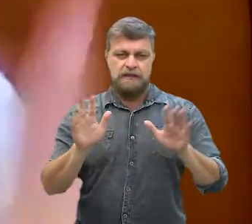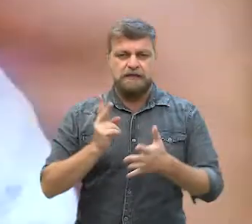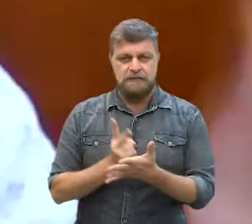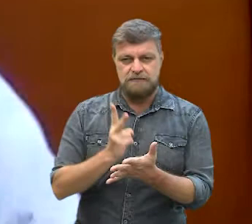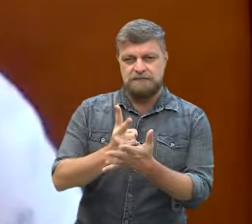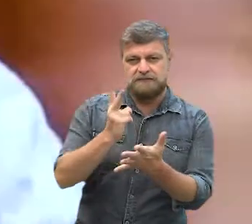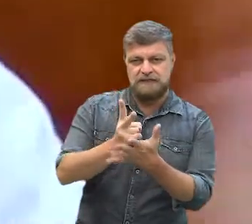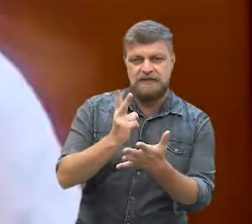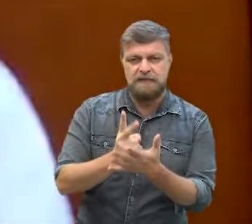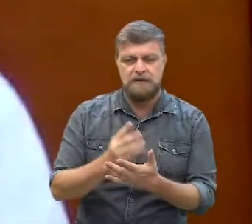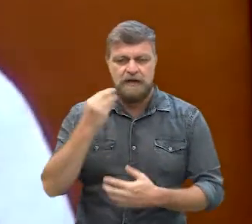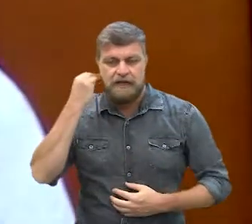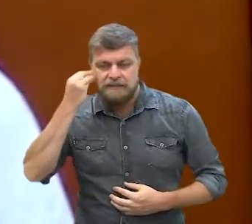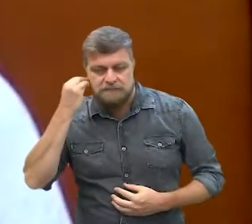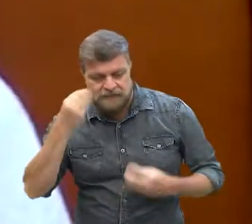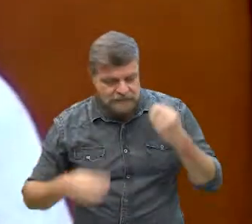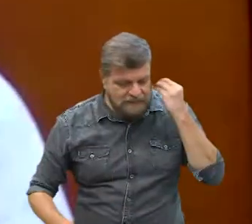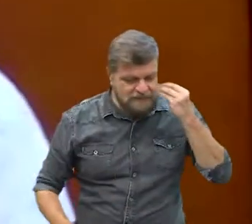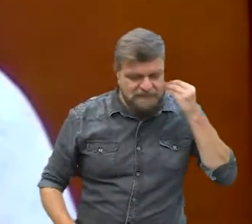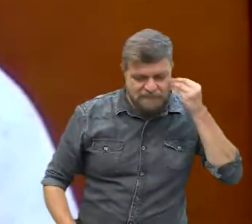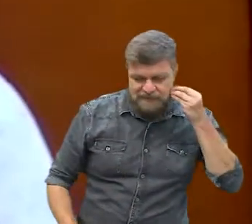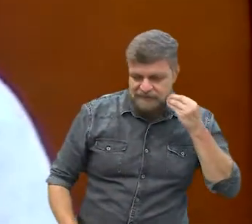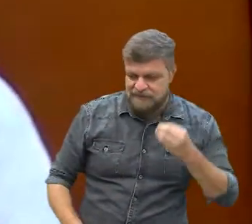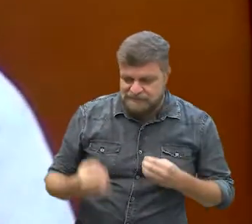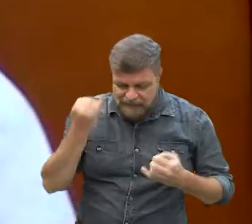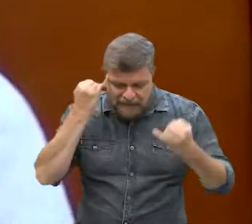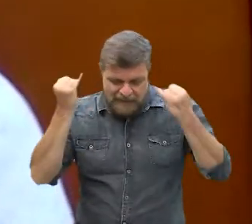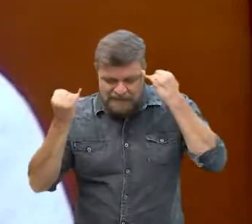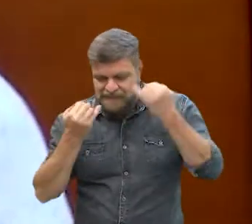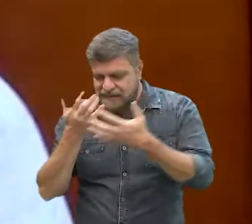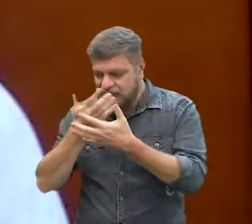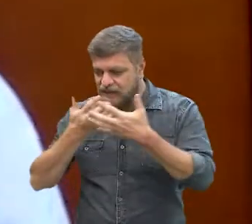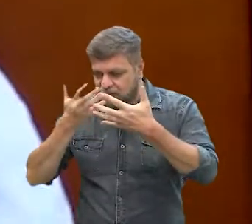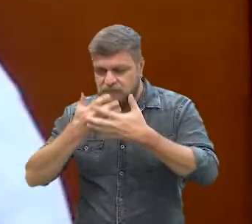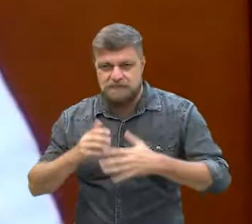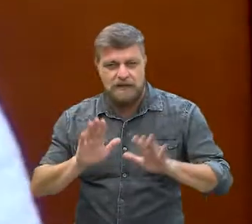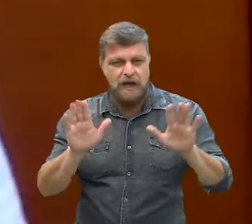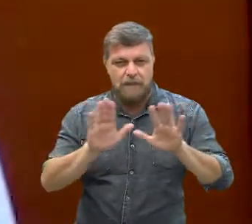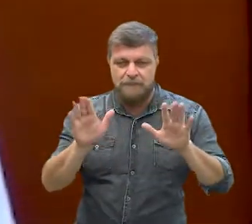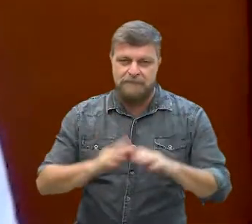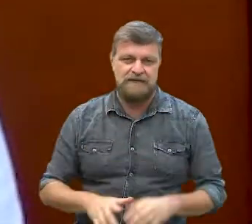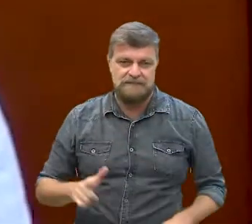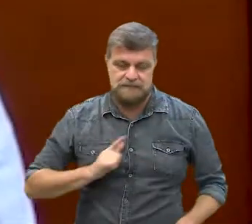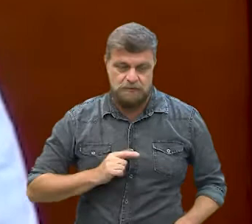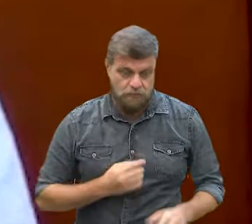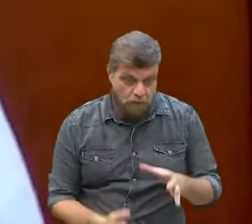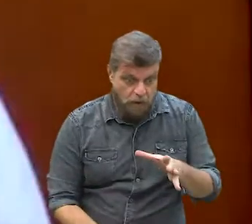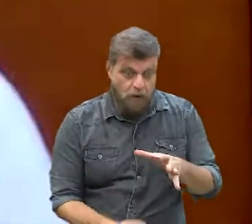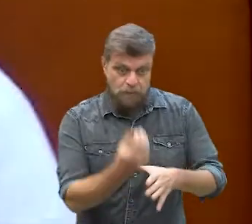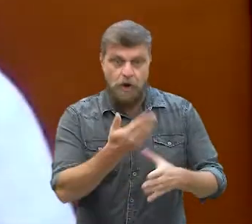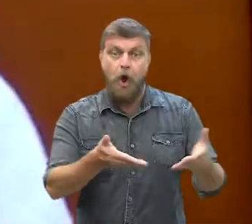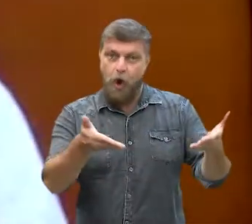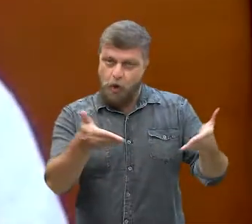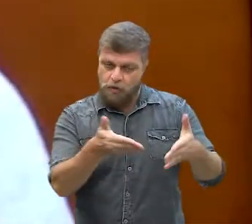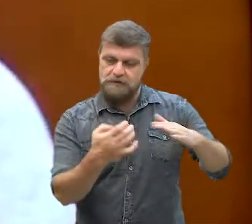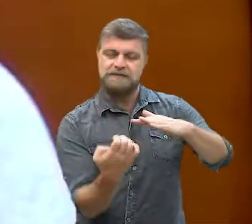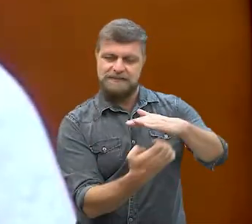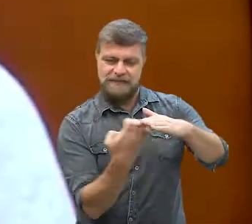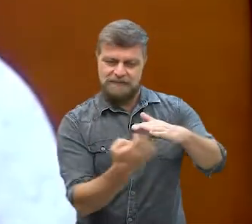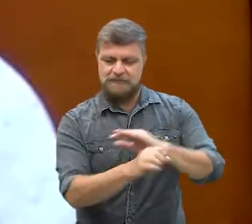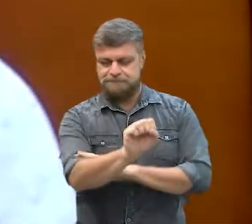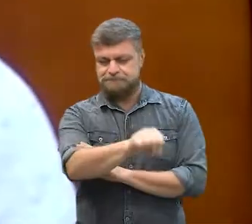sempre prestando serviço, fazendo música, nada que fosse a nível do que a gente acabou construindo hoje. E